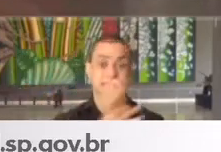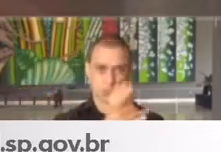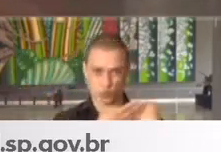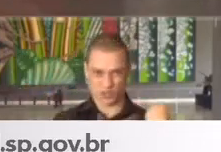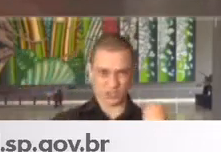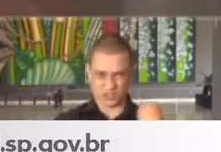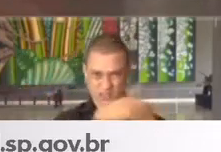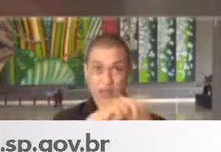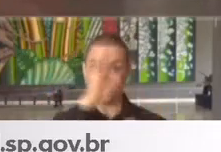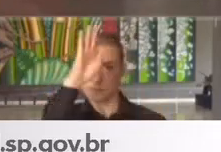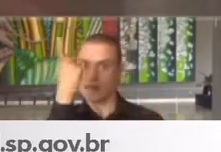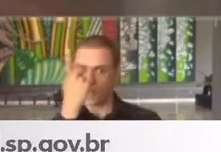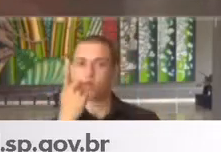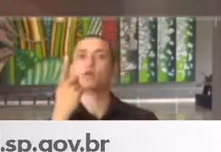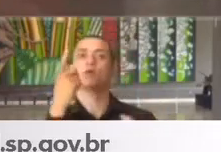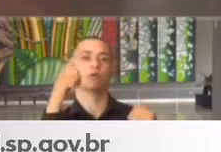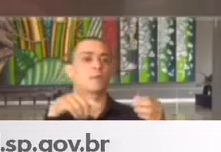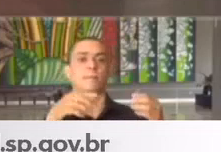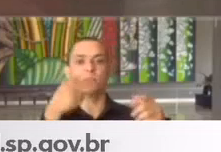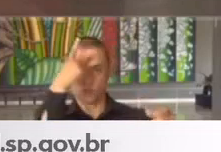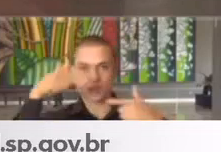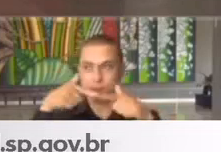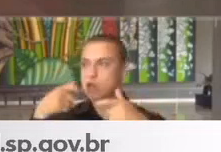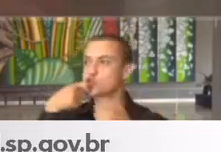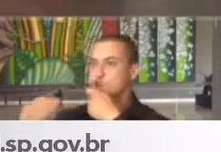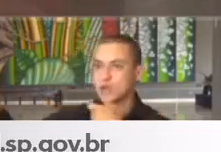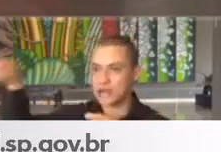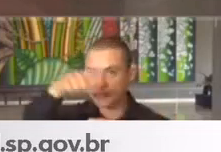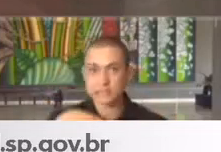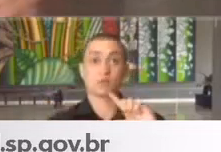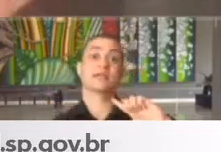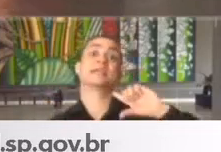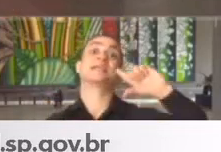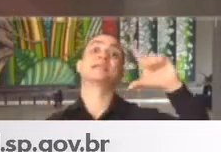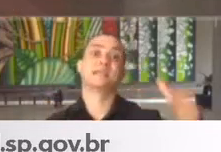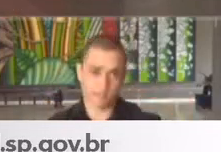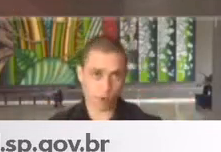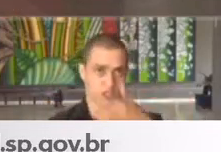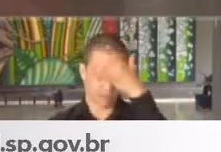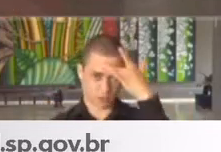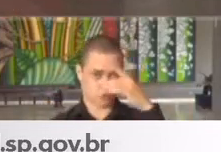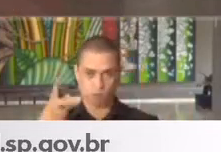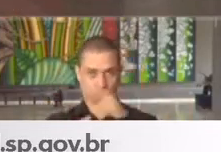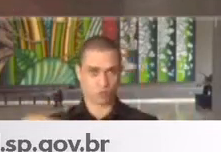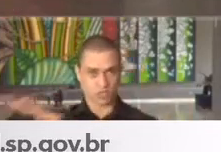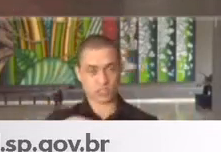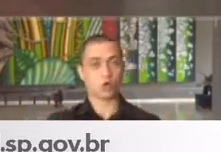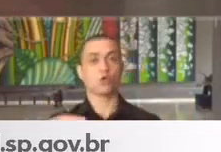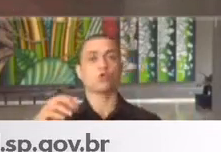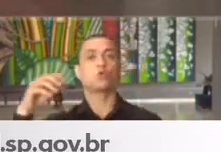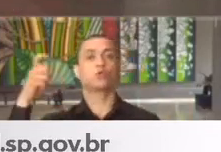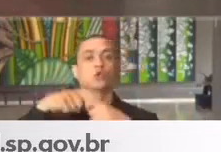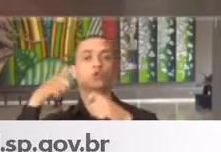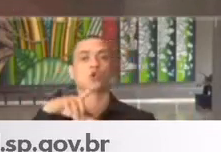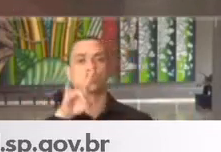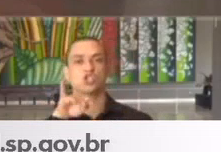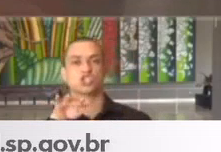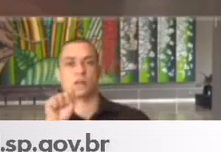pública, profissionais de imprensa e, na sequência, a população. O Dr. Dimas e o Dr. Zé Henrique Guerra